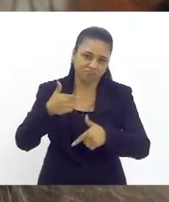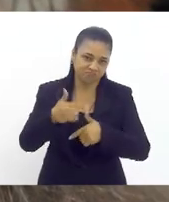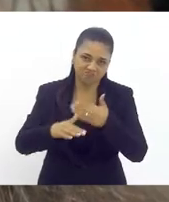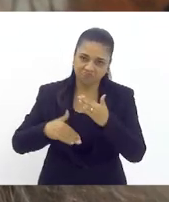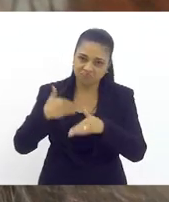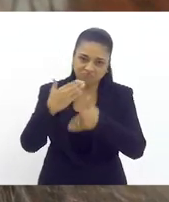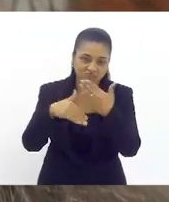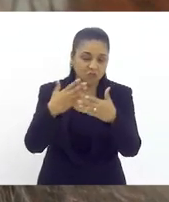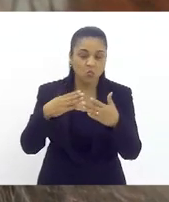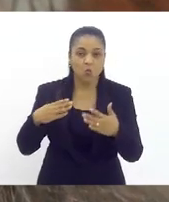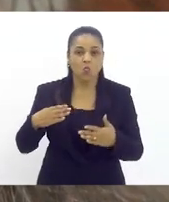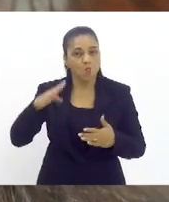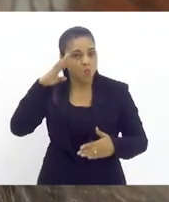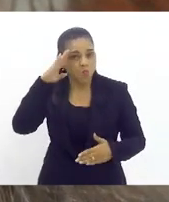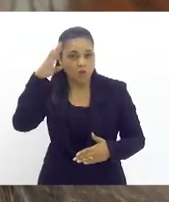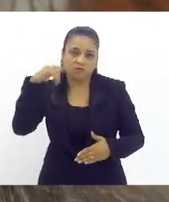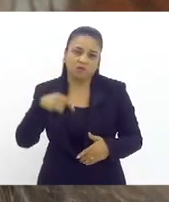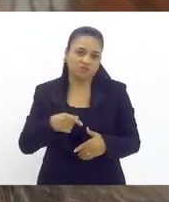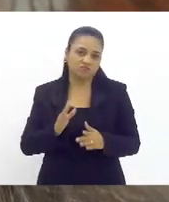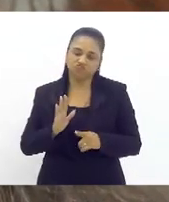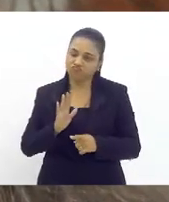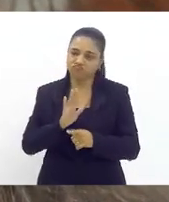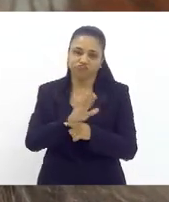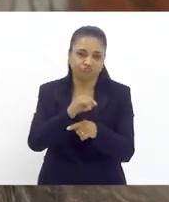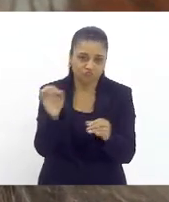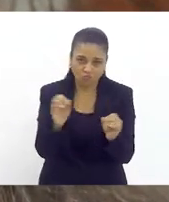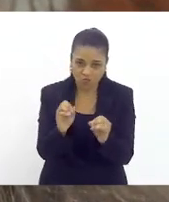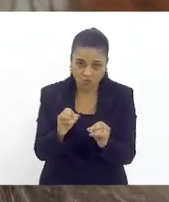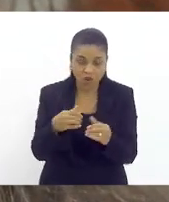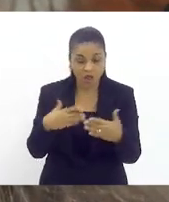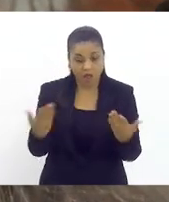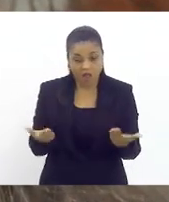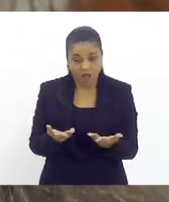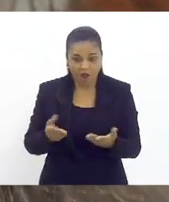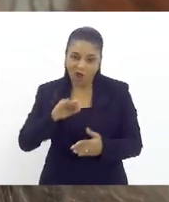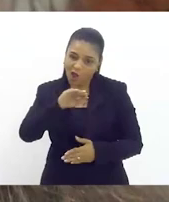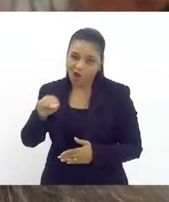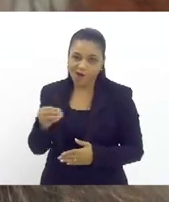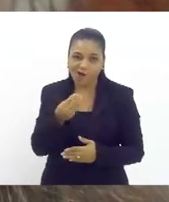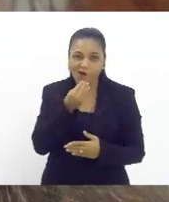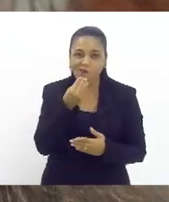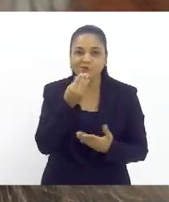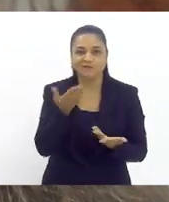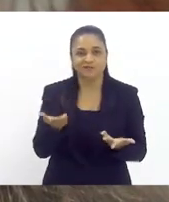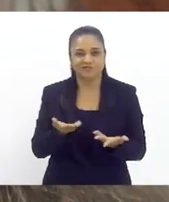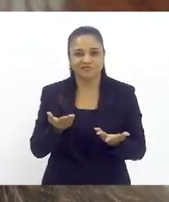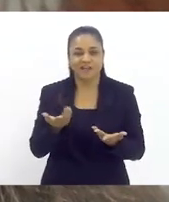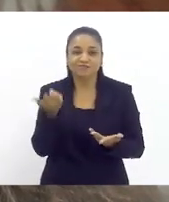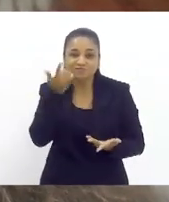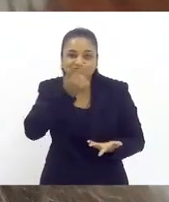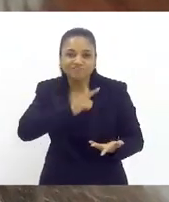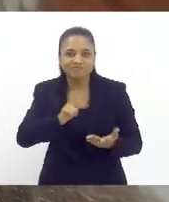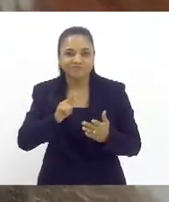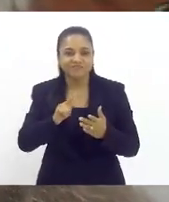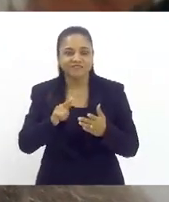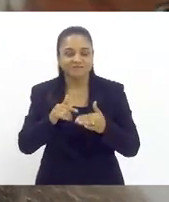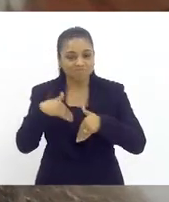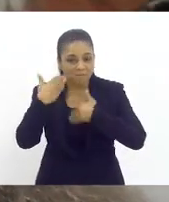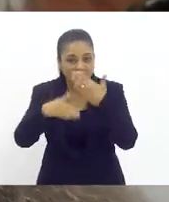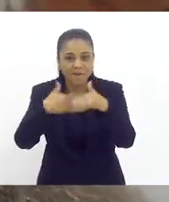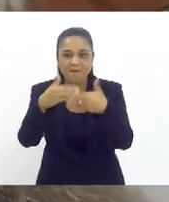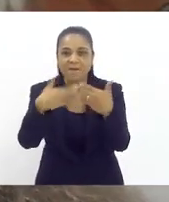jogou a favor e agora a gente tem uma janela de oportunidades Aí queria saber se poderemos endereçar essa questão para